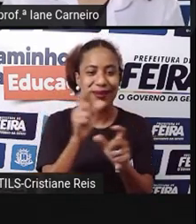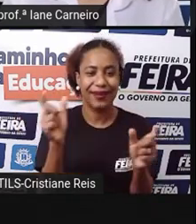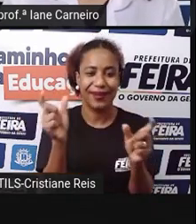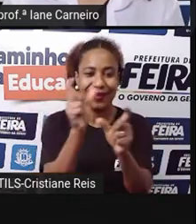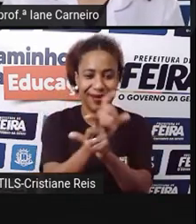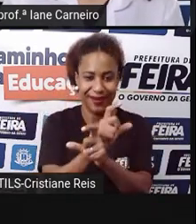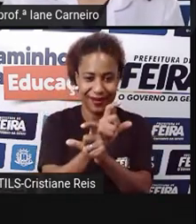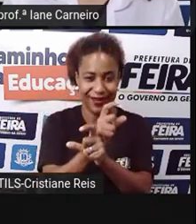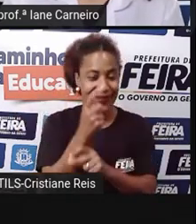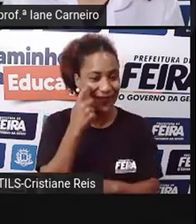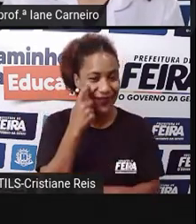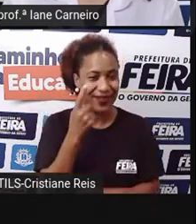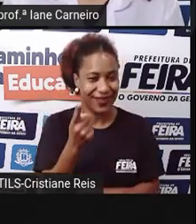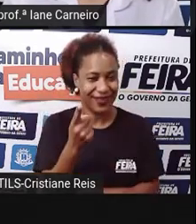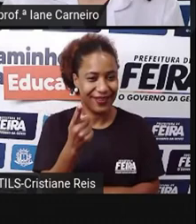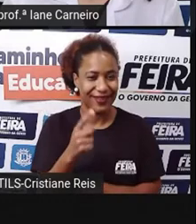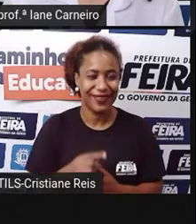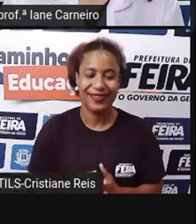surgir?